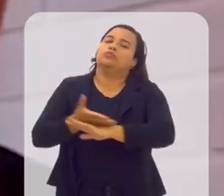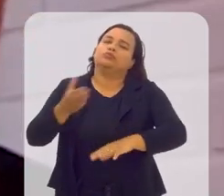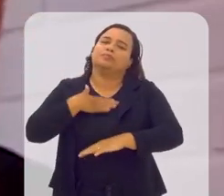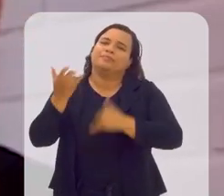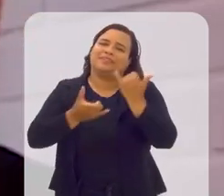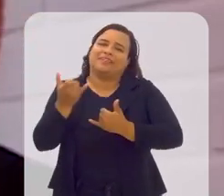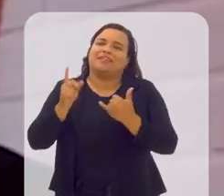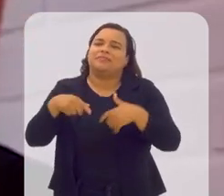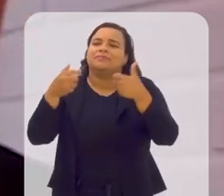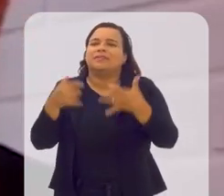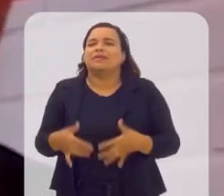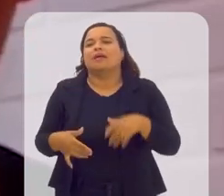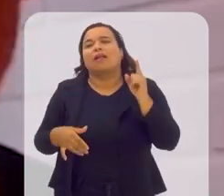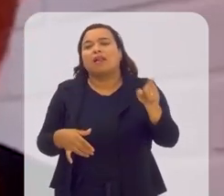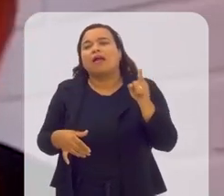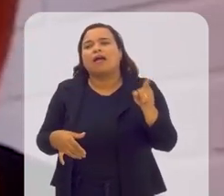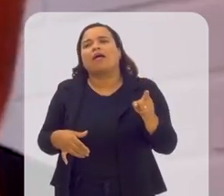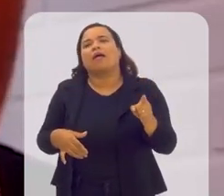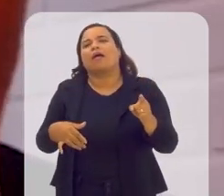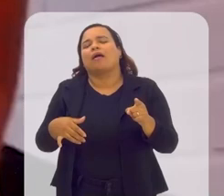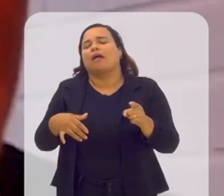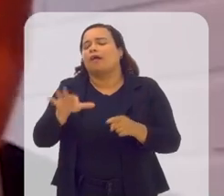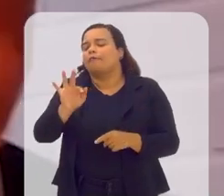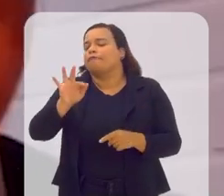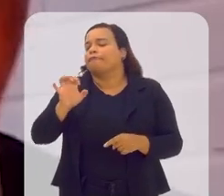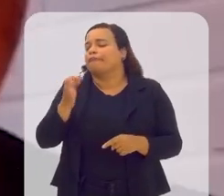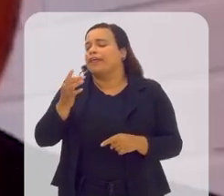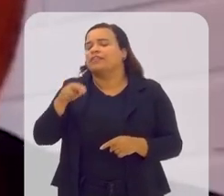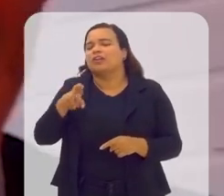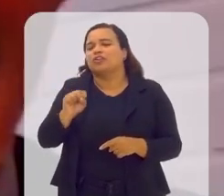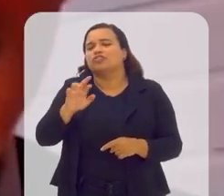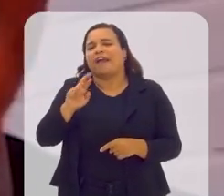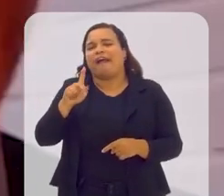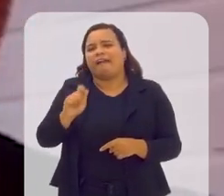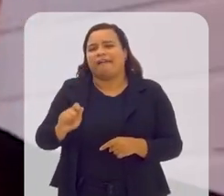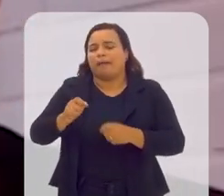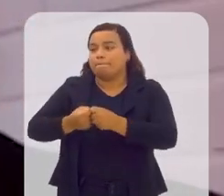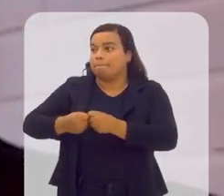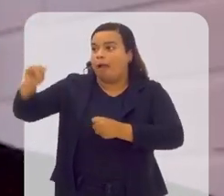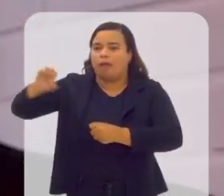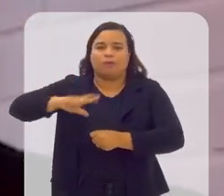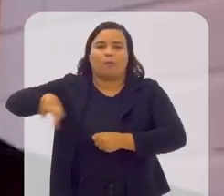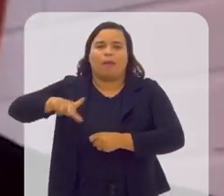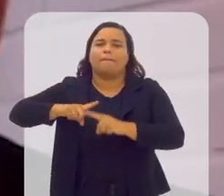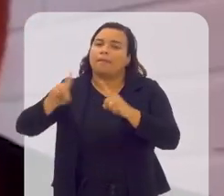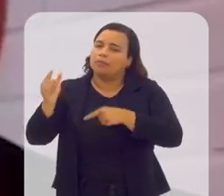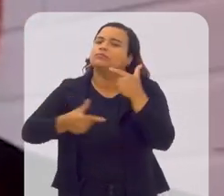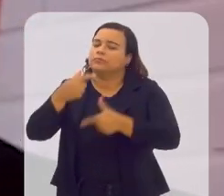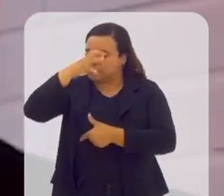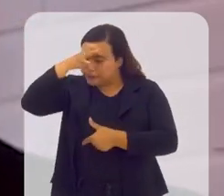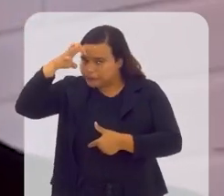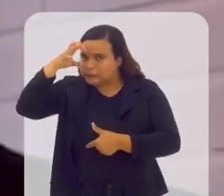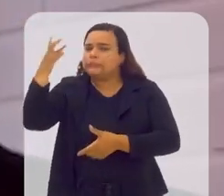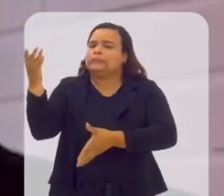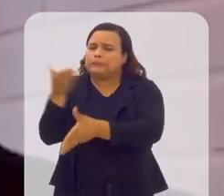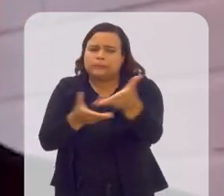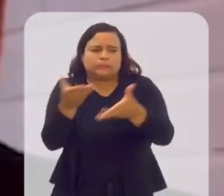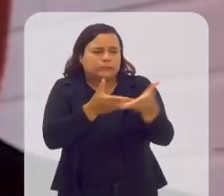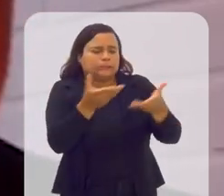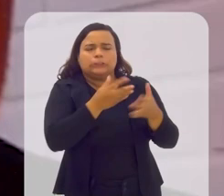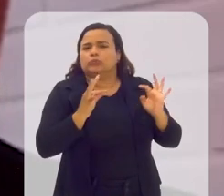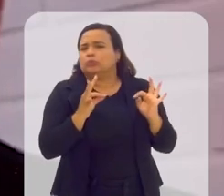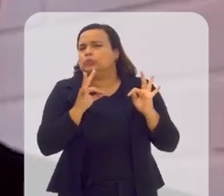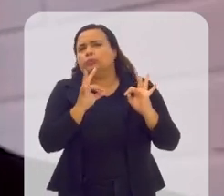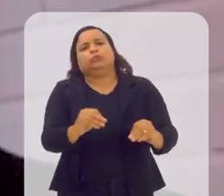brinco sempre lá, ó, a FETranscarga não é a maior, mas ela trabalha muito. Né? Ela interage em todos os espaços que a gente